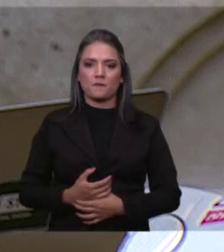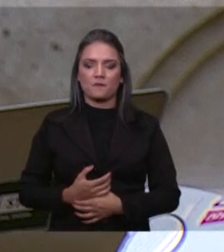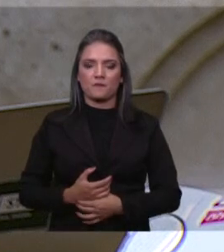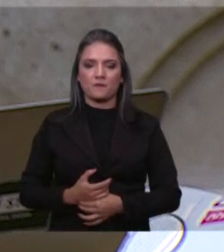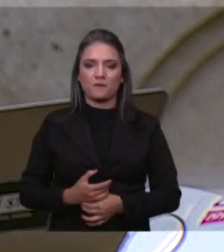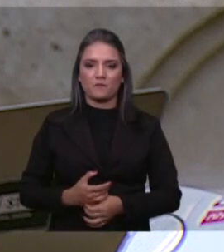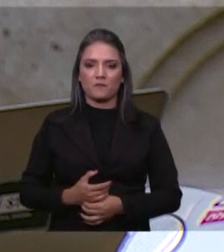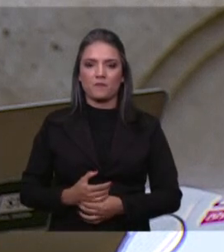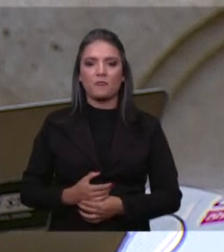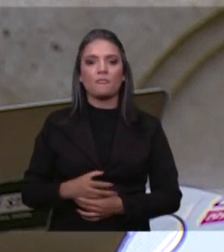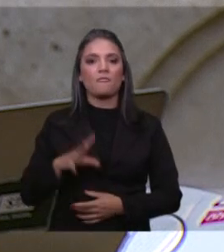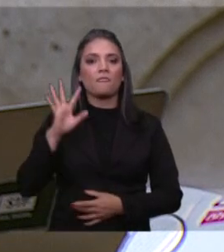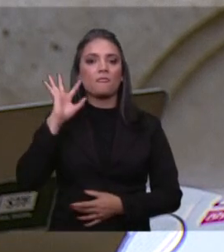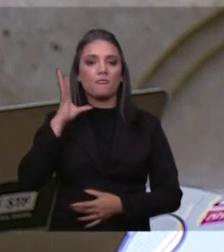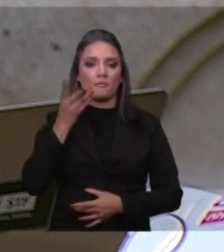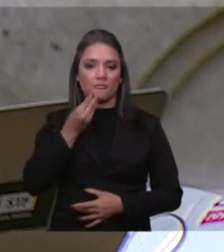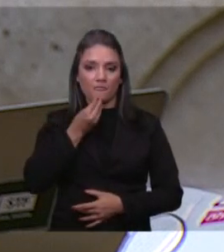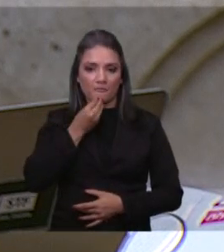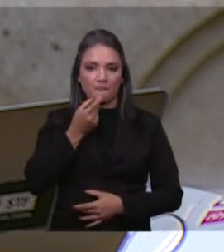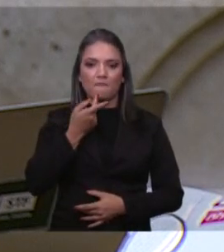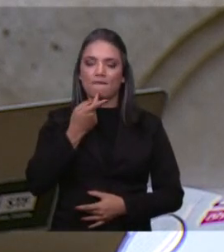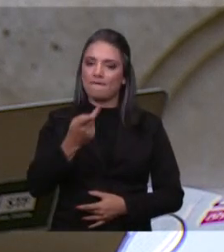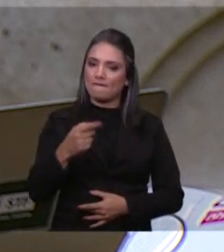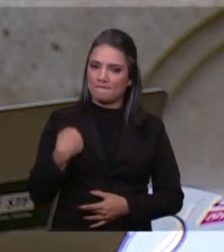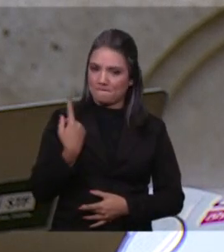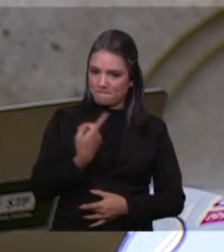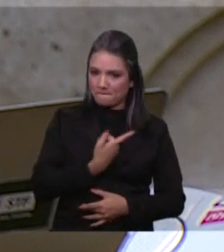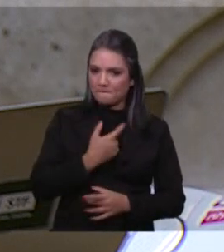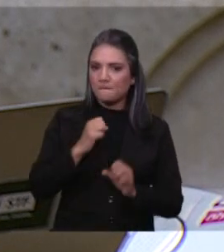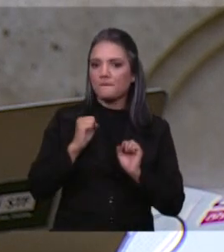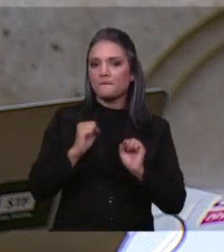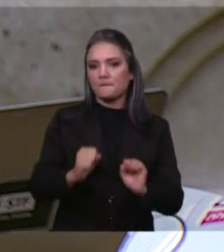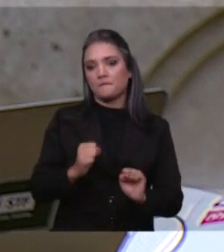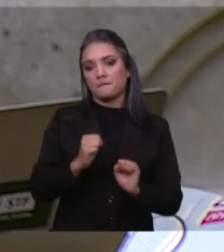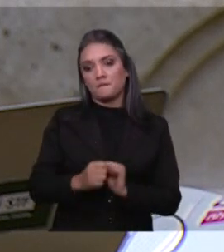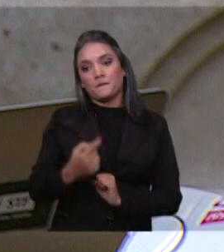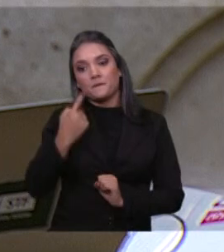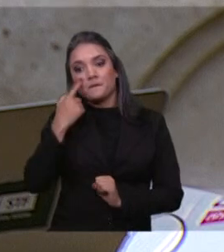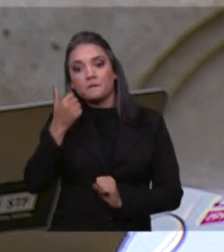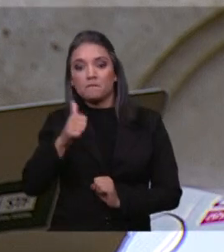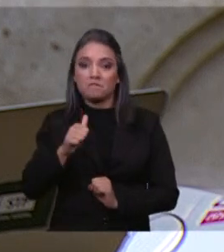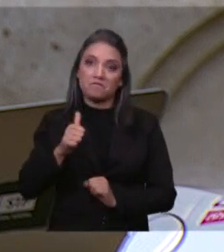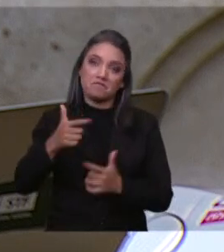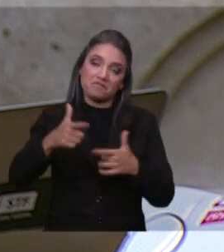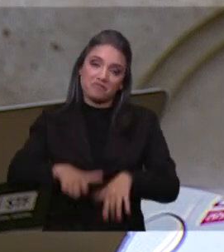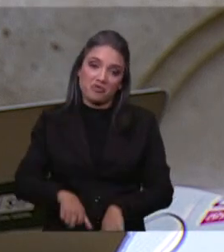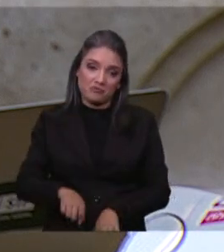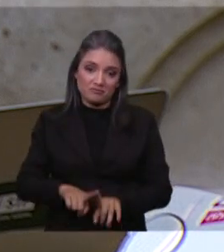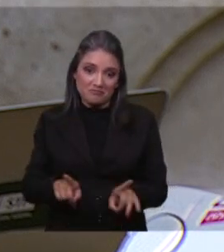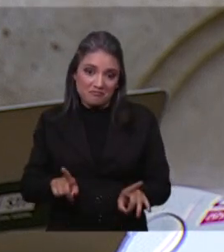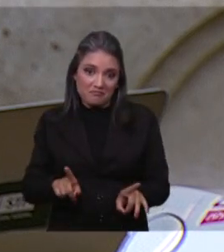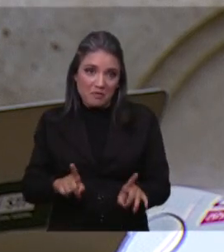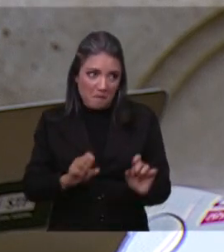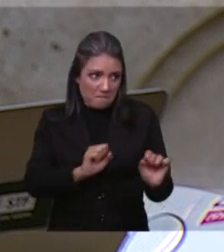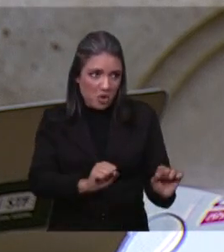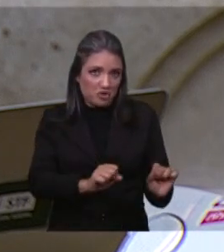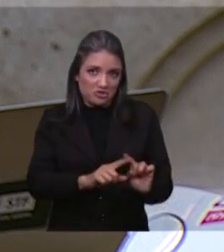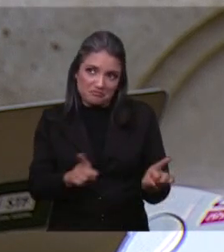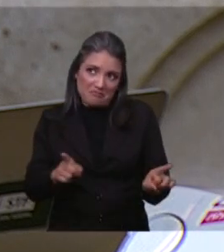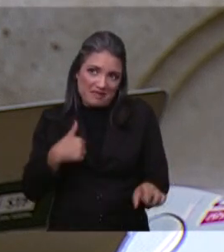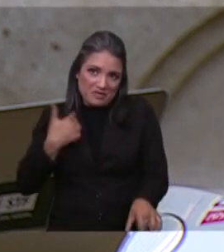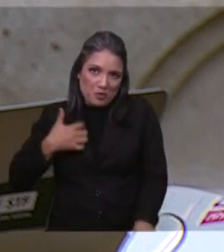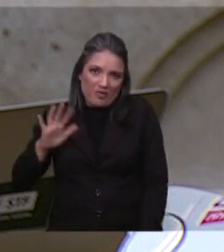o ministro Troffoli disse que nós podemos rever. Essa vez a gente quer, né? Posso, mas não quero.